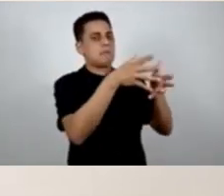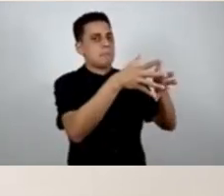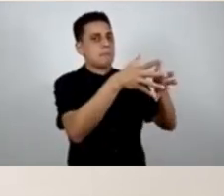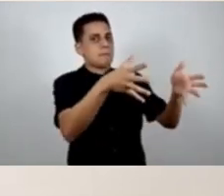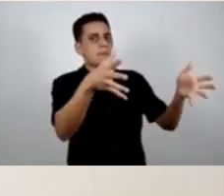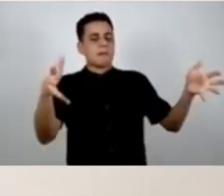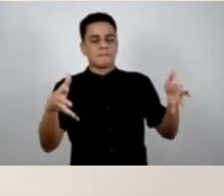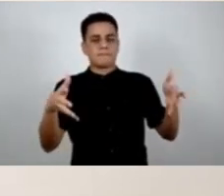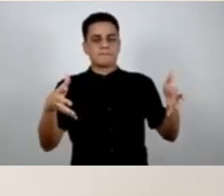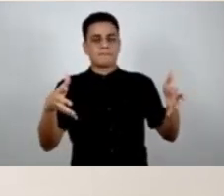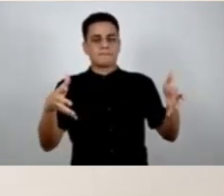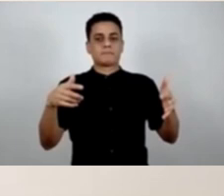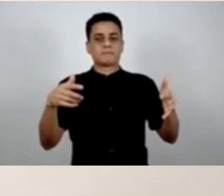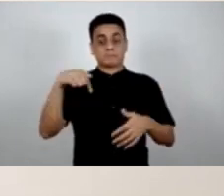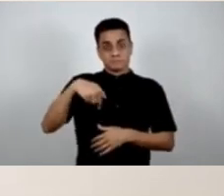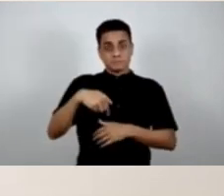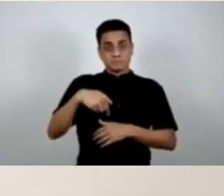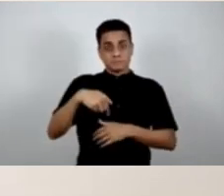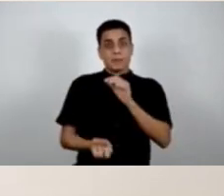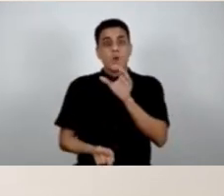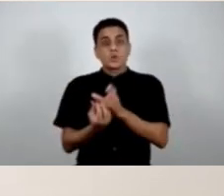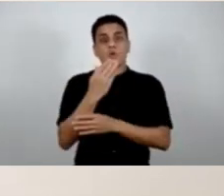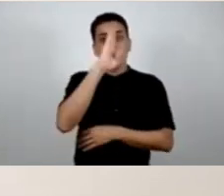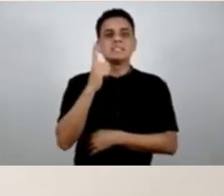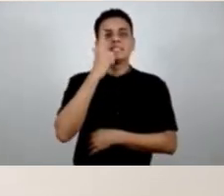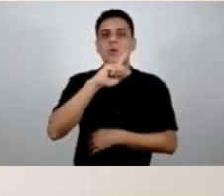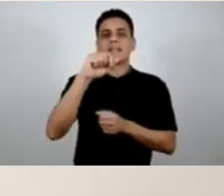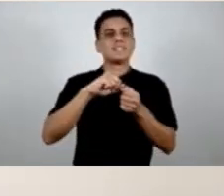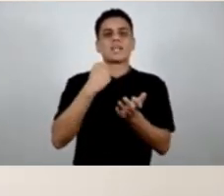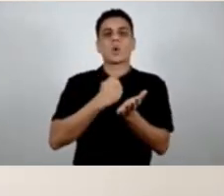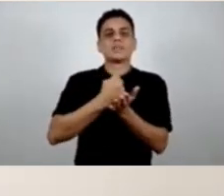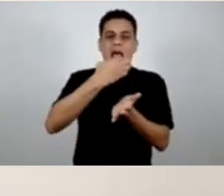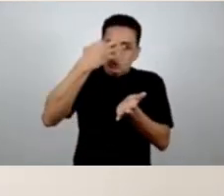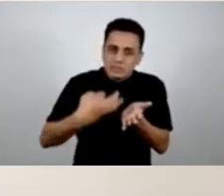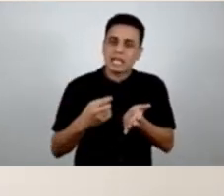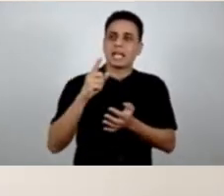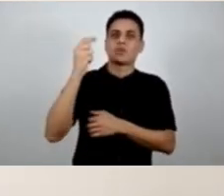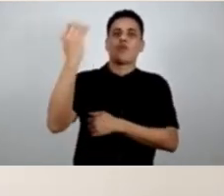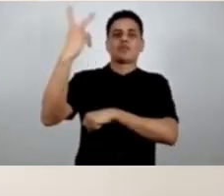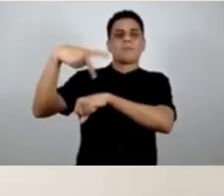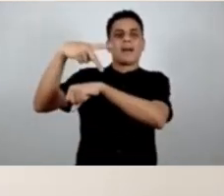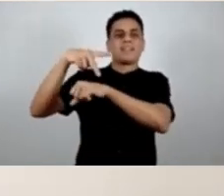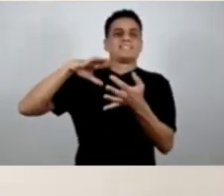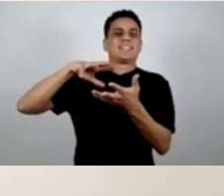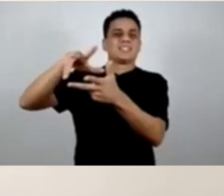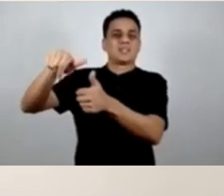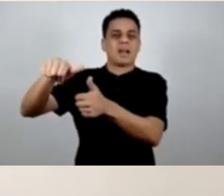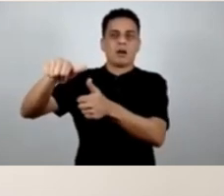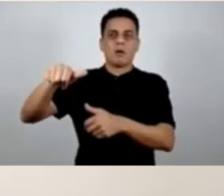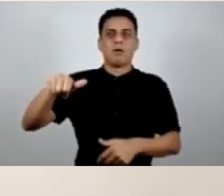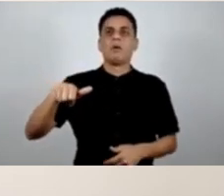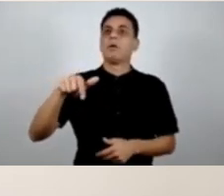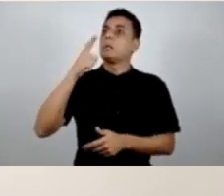de uma produtora brasileira não honrar um contrato com um canal internacional, ele não só deixa de